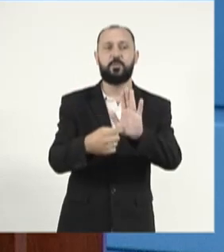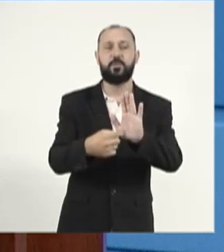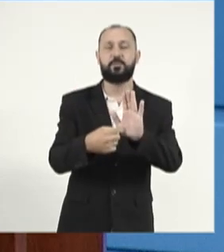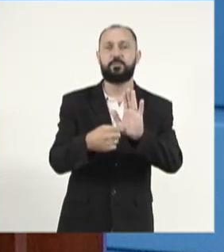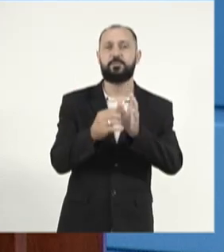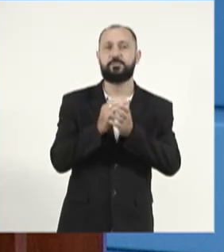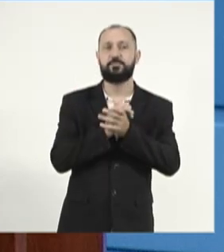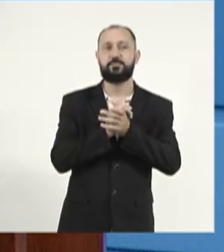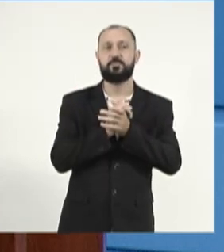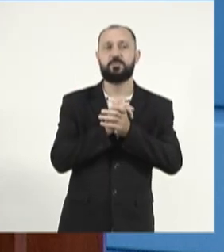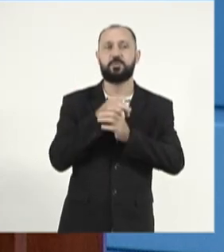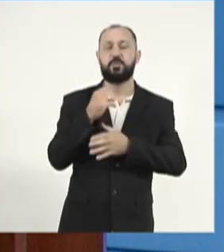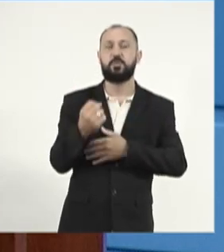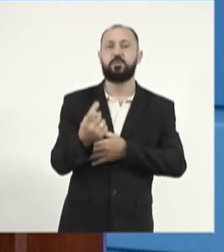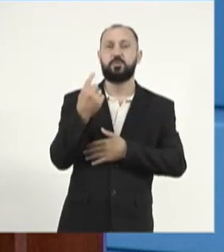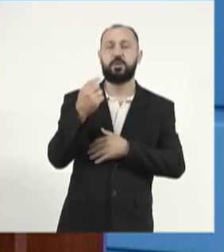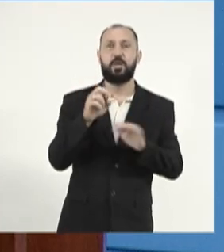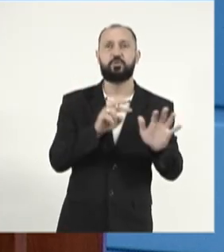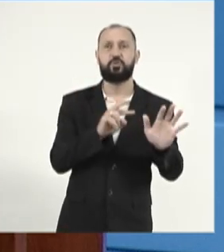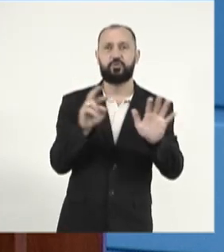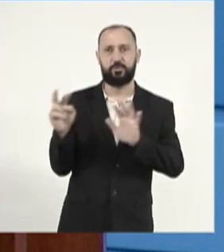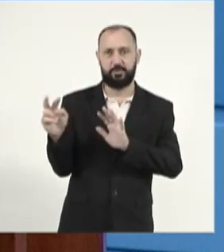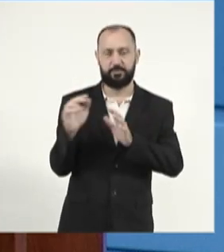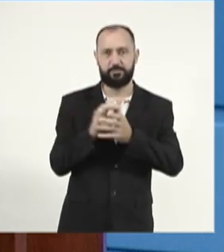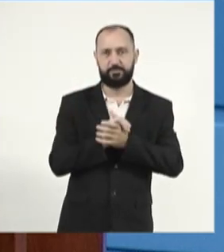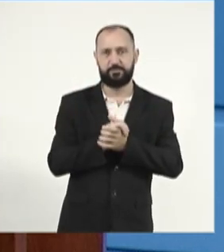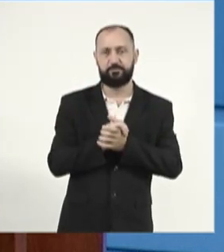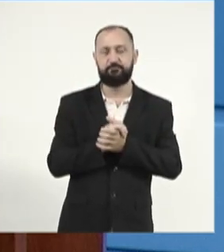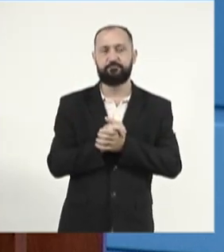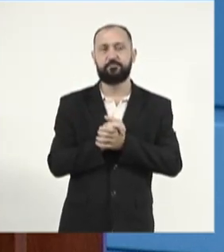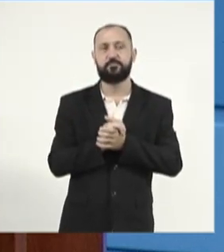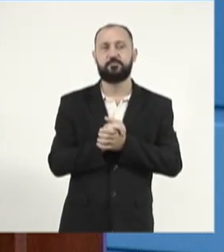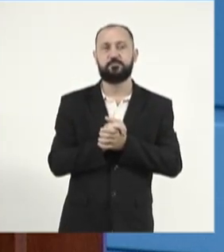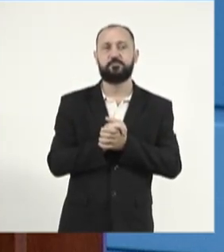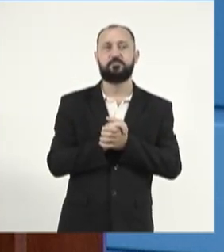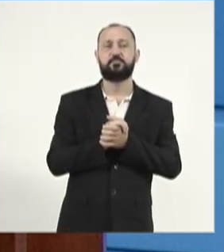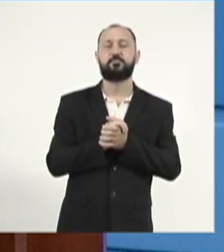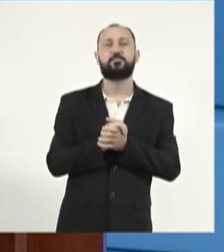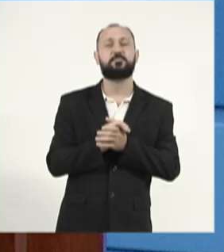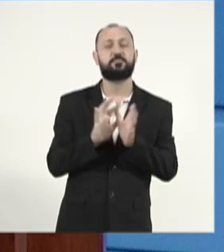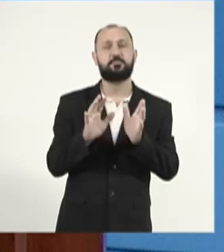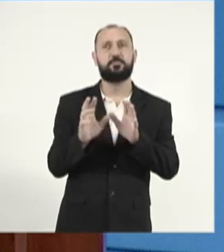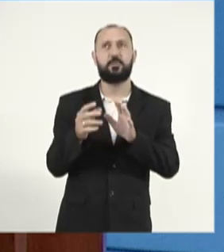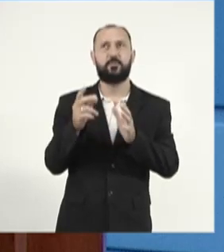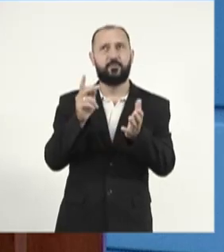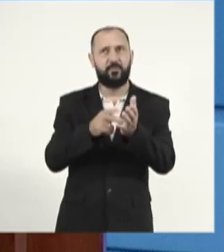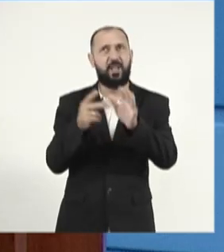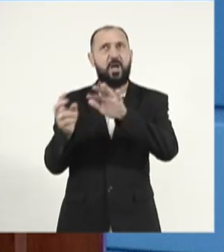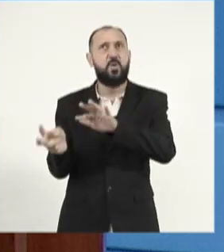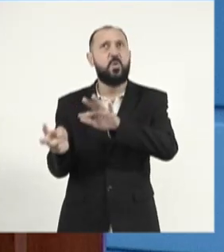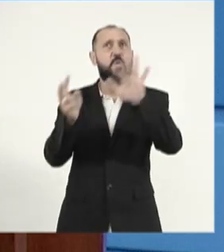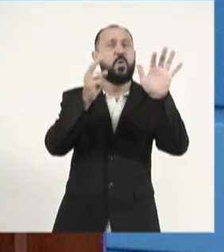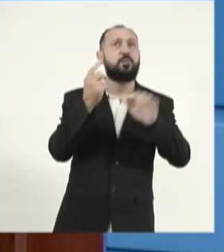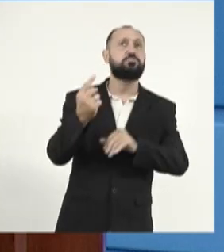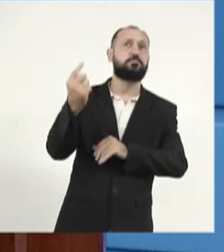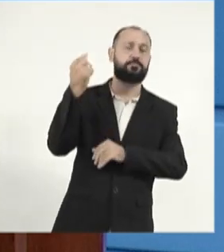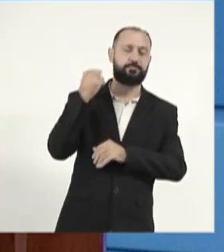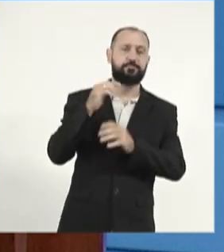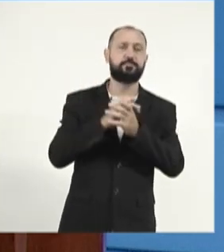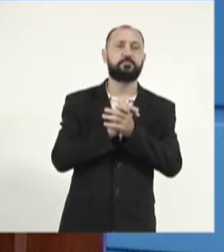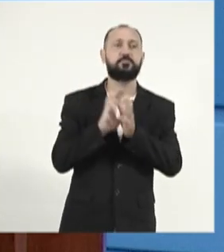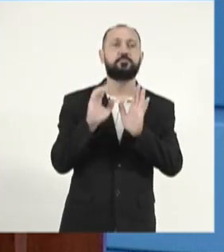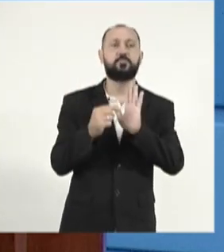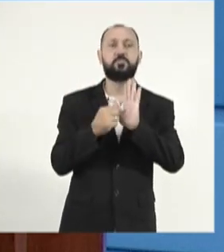nos surpreendeu durante essa semana, na realidade, na semana passada, sobre